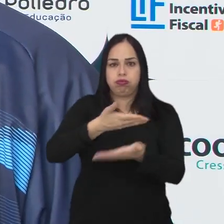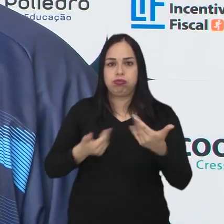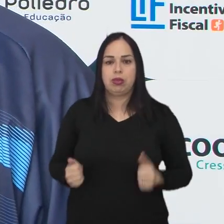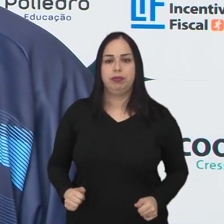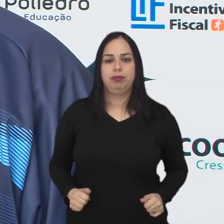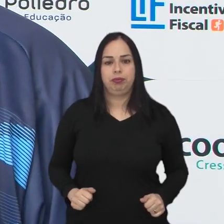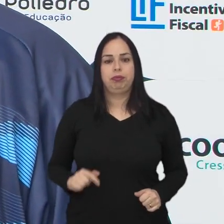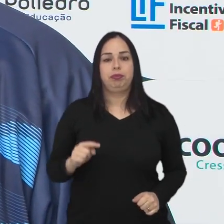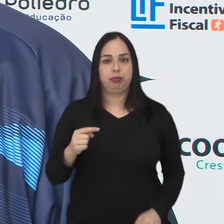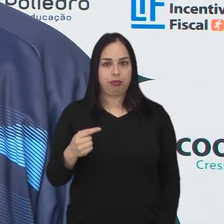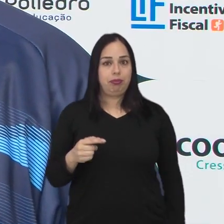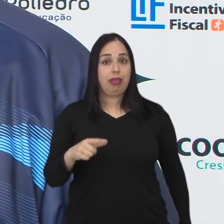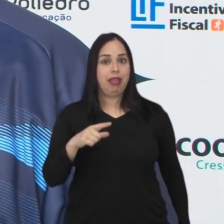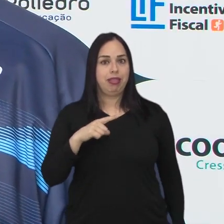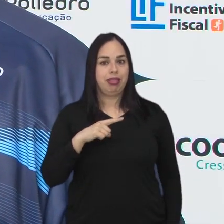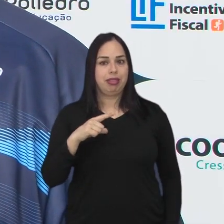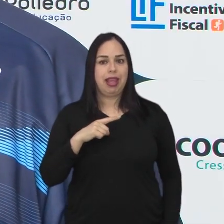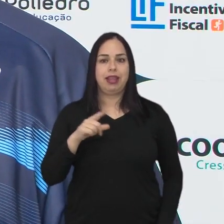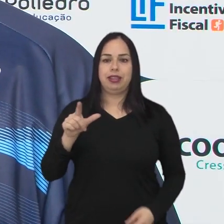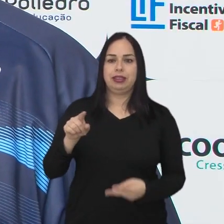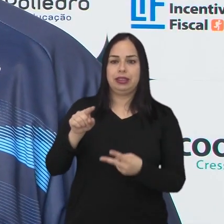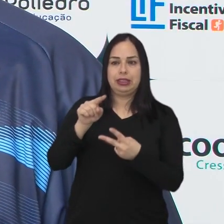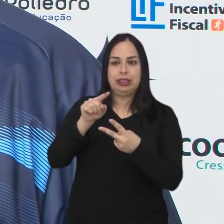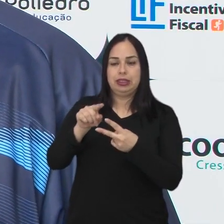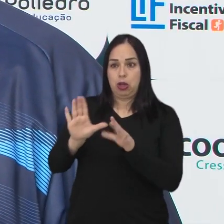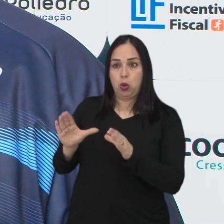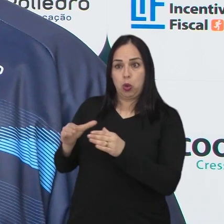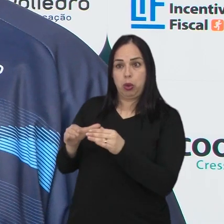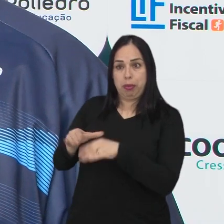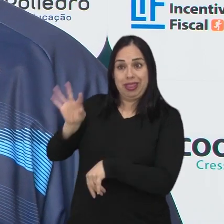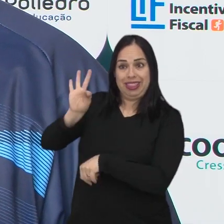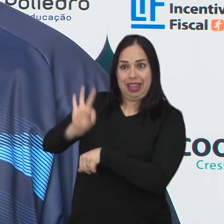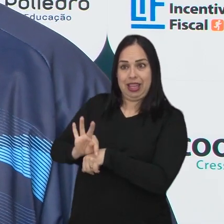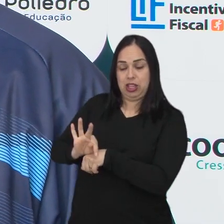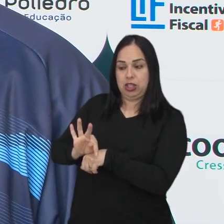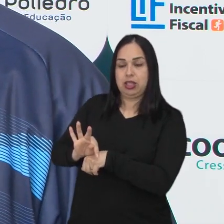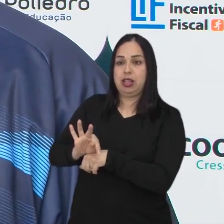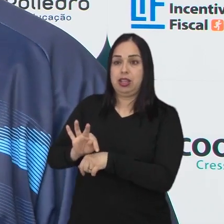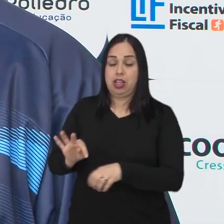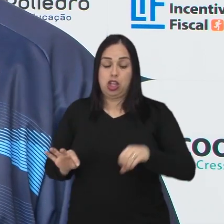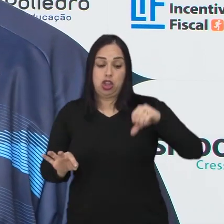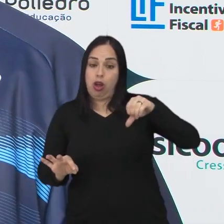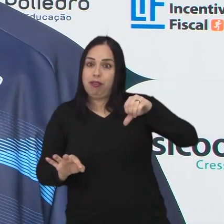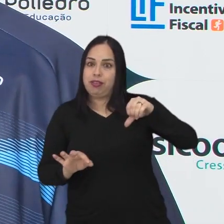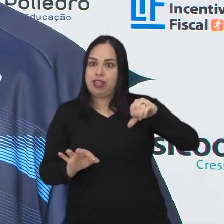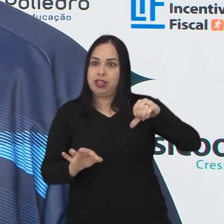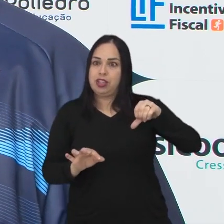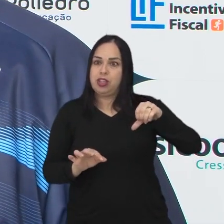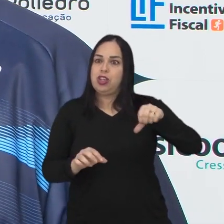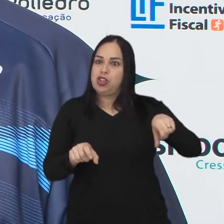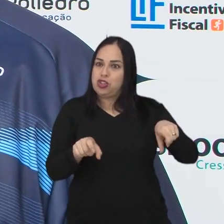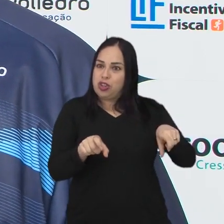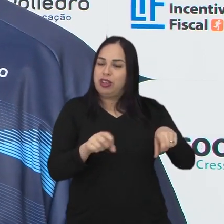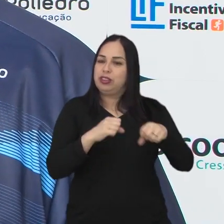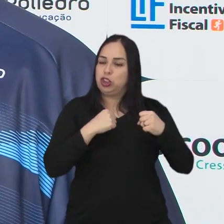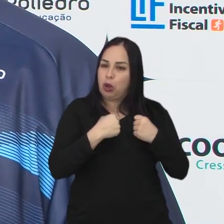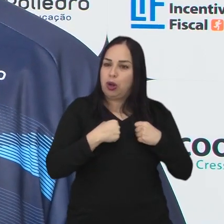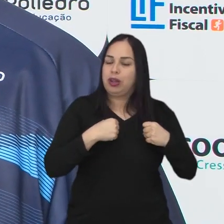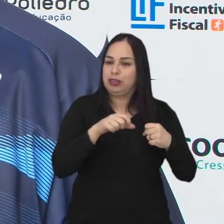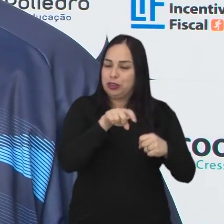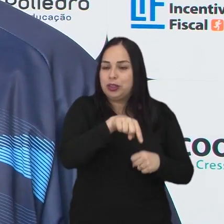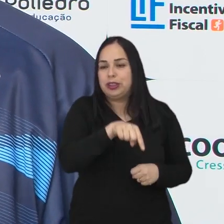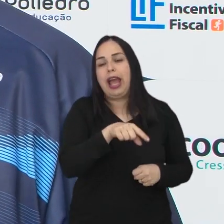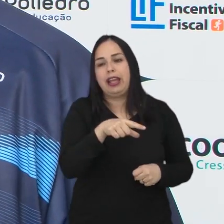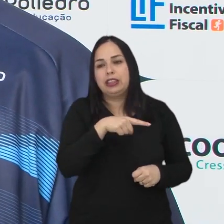gente tem um staff muito grande, né, assim, de treinadores, a comissão técnica nossa são 9 jogadores. Tem a casa